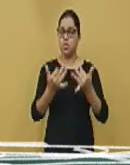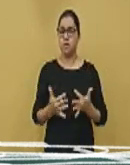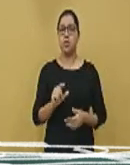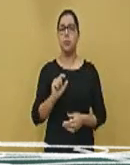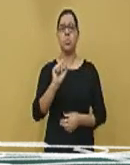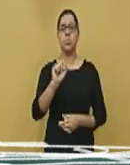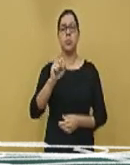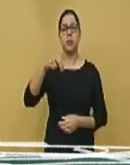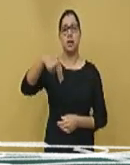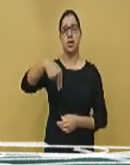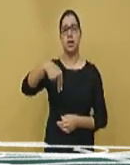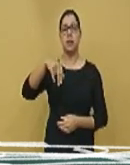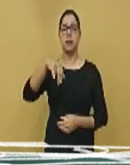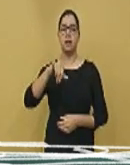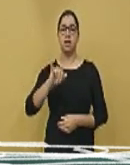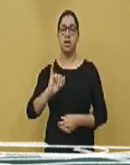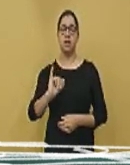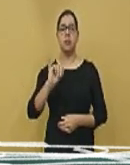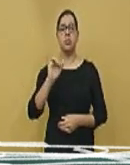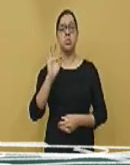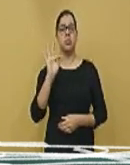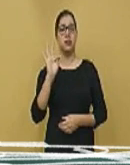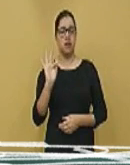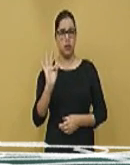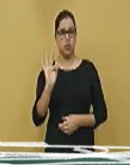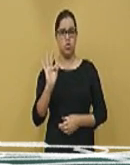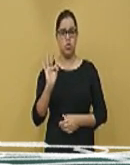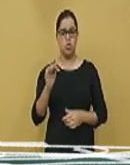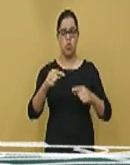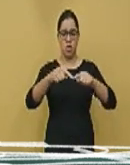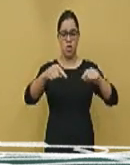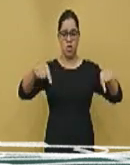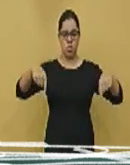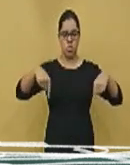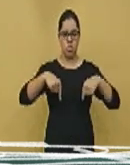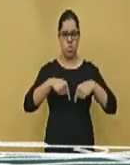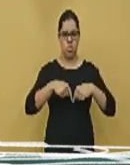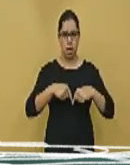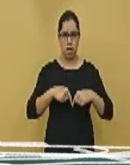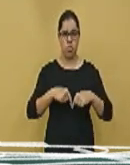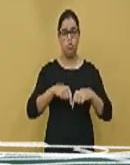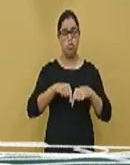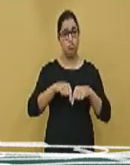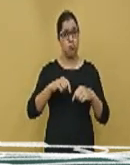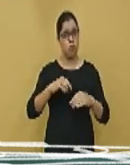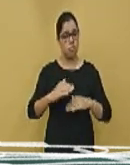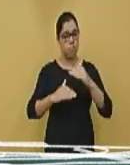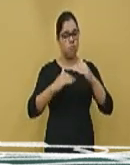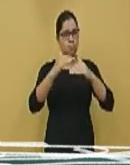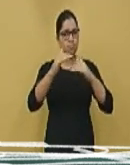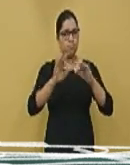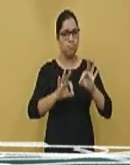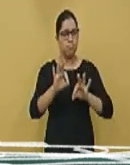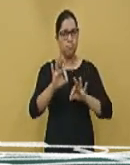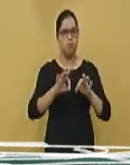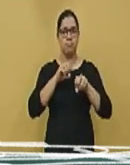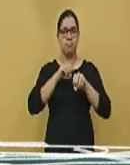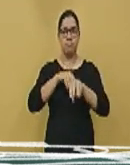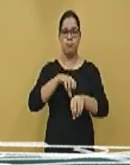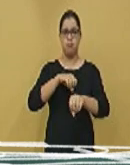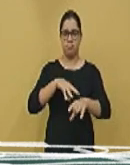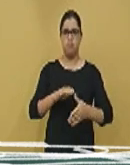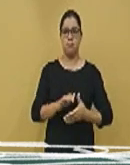o Laboratório de Formação de Educadores. É uma estrutura fundamental que nós temos aqui na